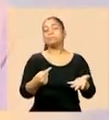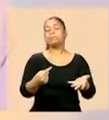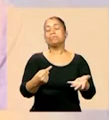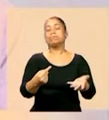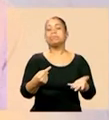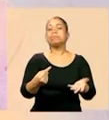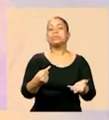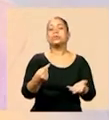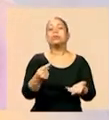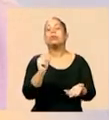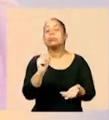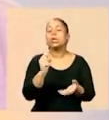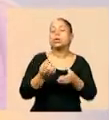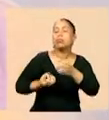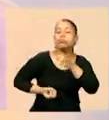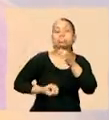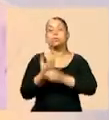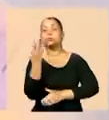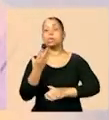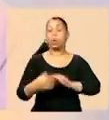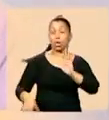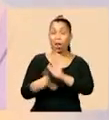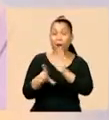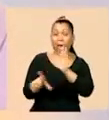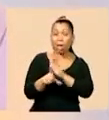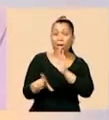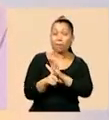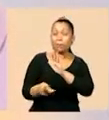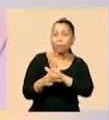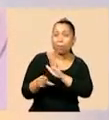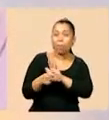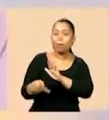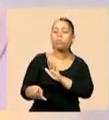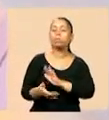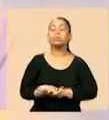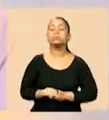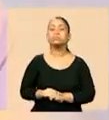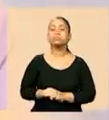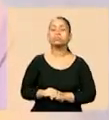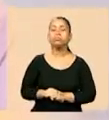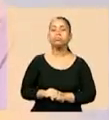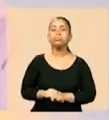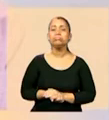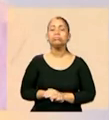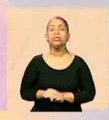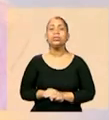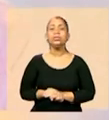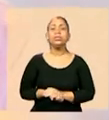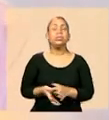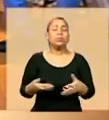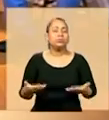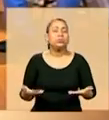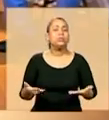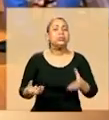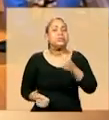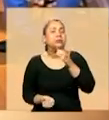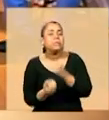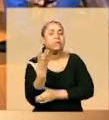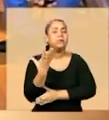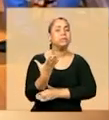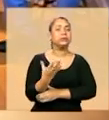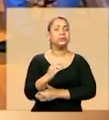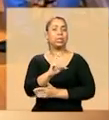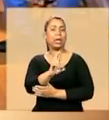com a criação aí das normas regulamentadoras do Ministério do Trabalho, onde